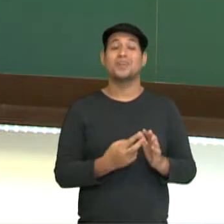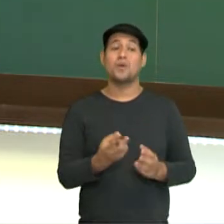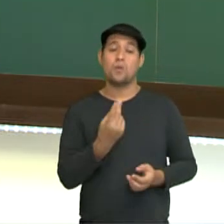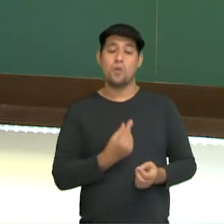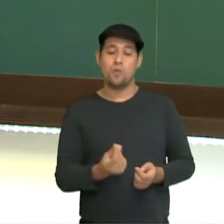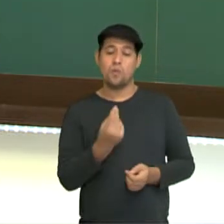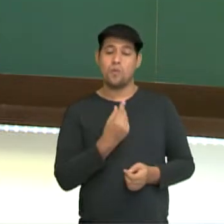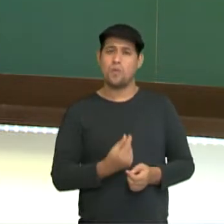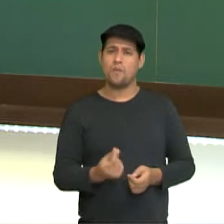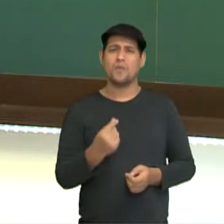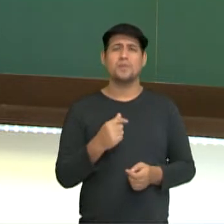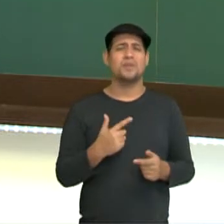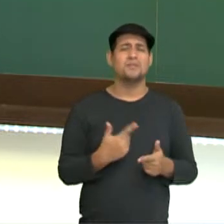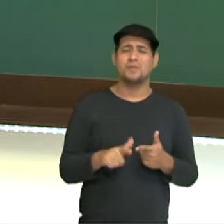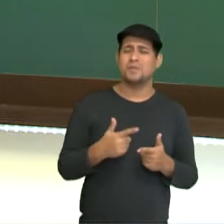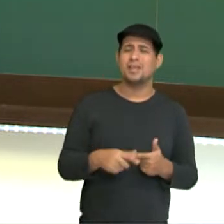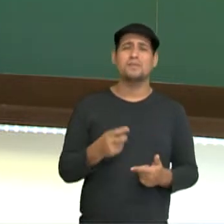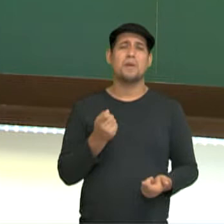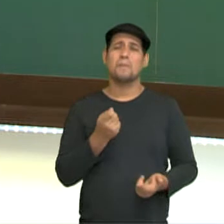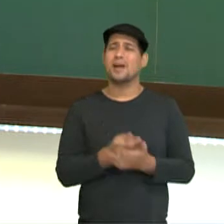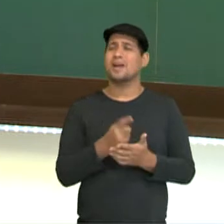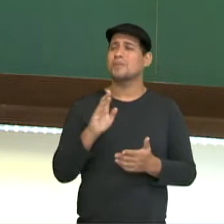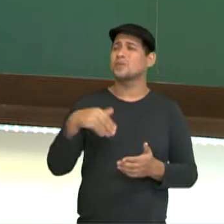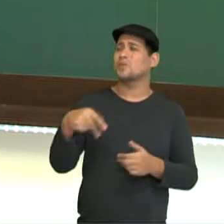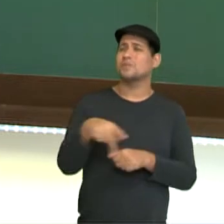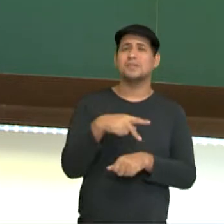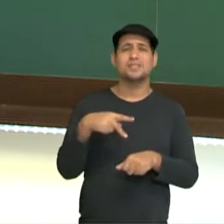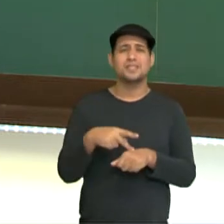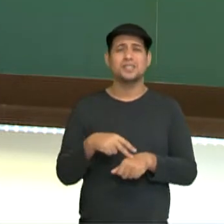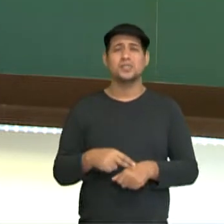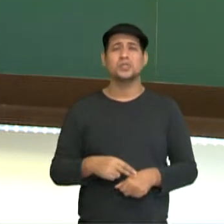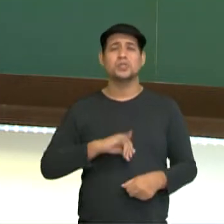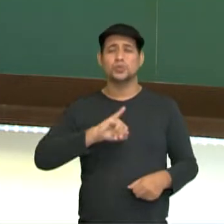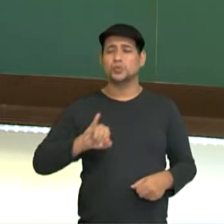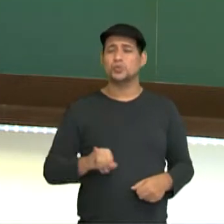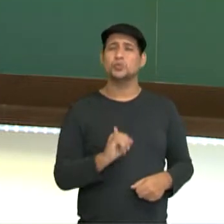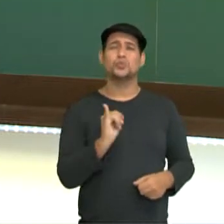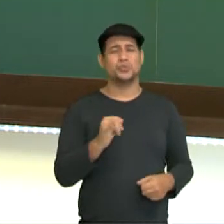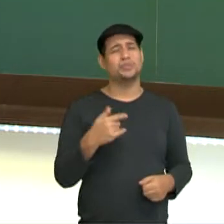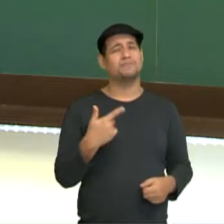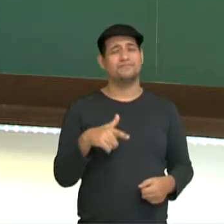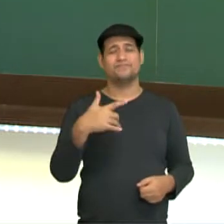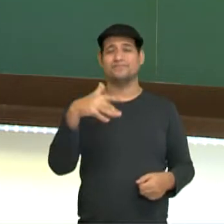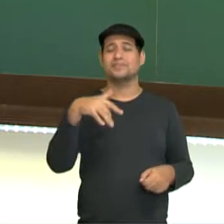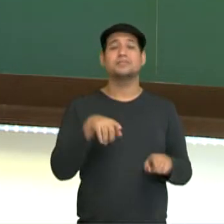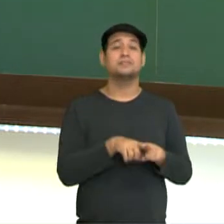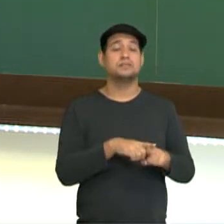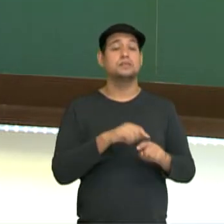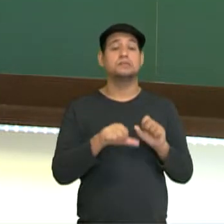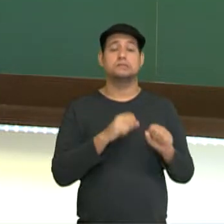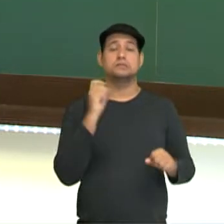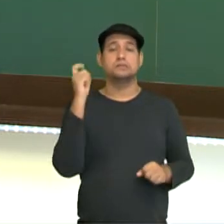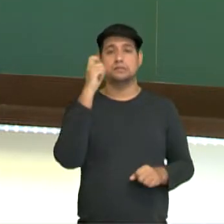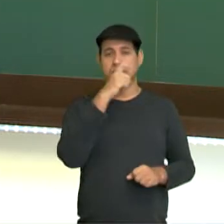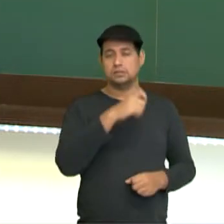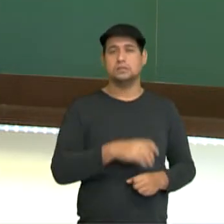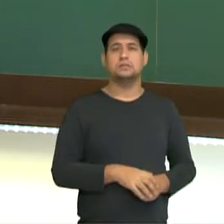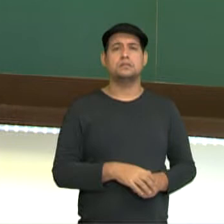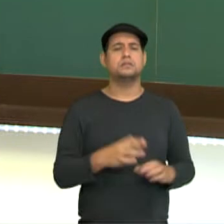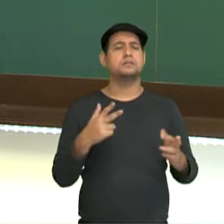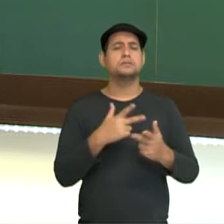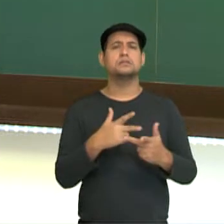econômicos, crise, dívida externa, juros, uma série de itens que também embutem nessa dificuldade.